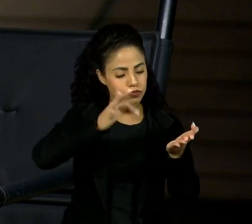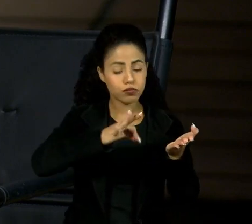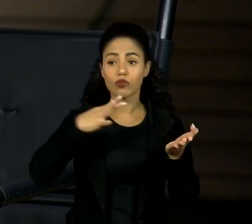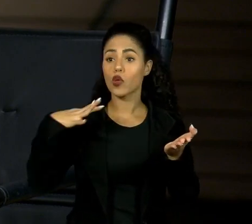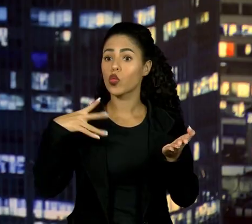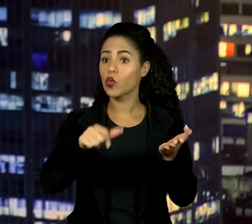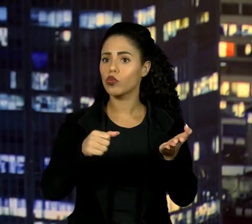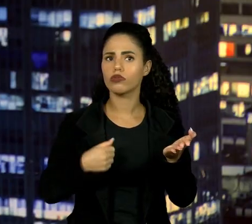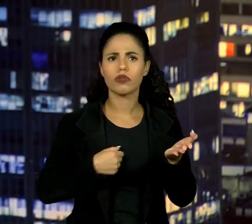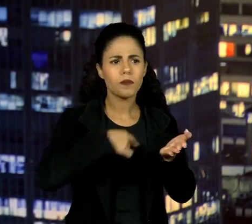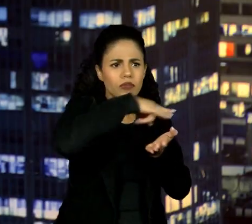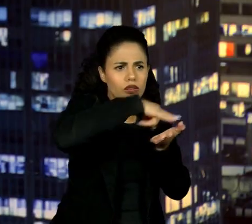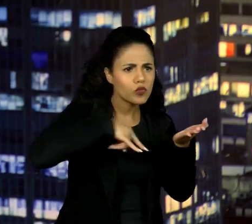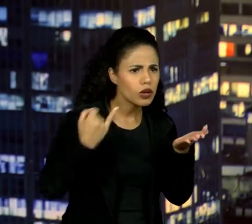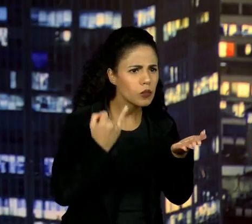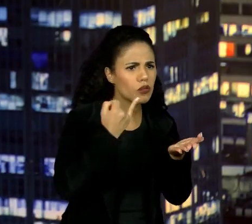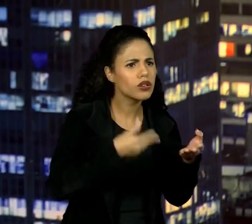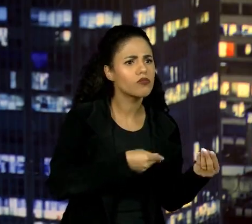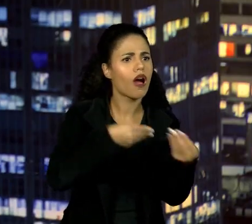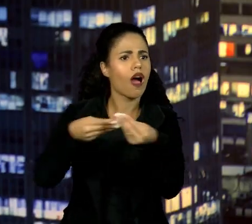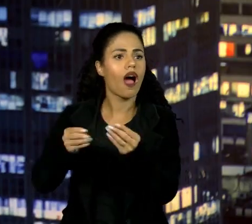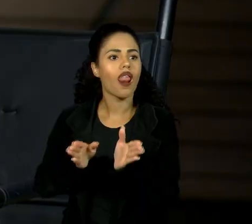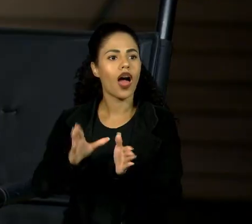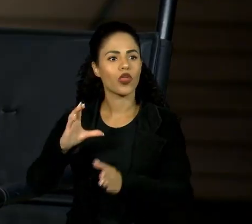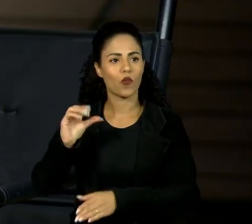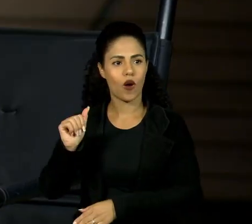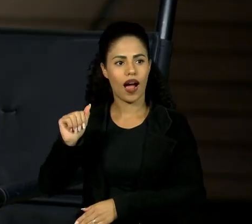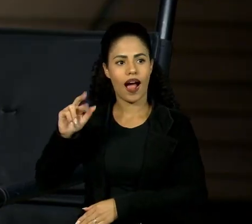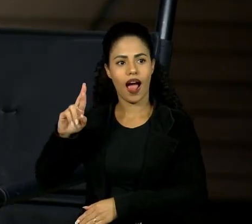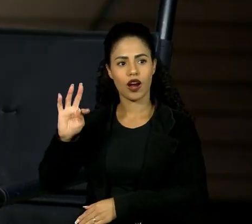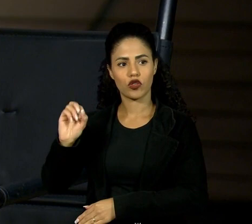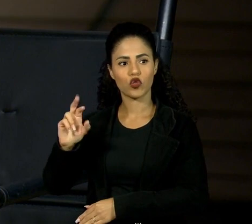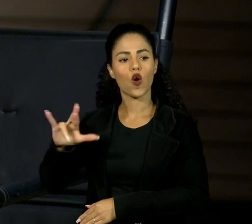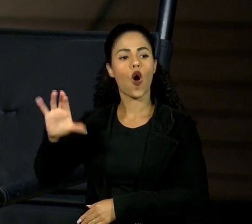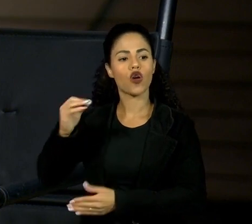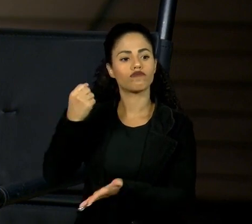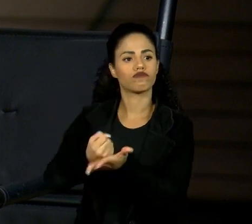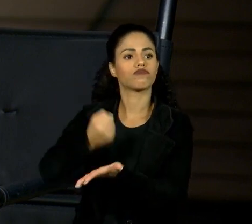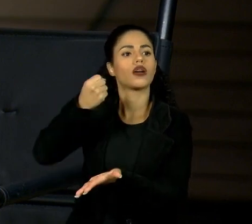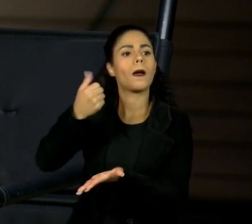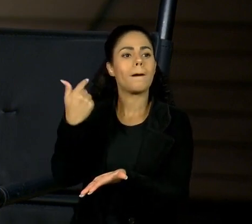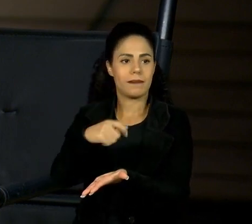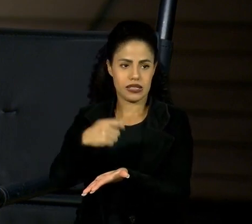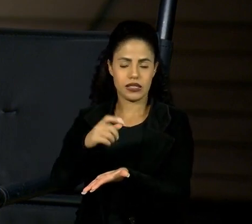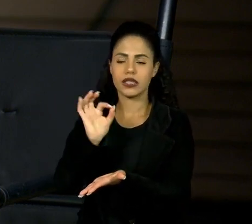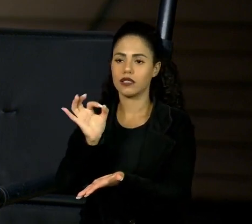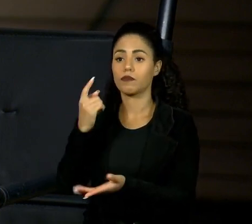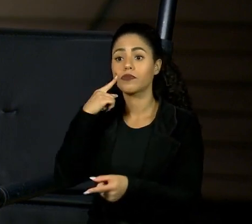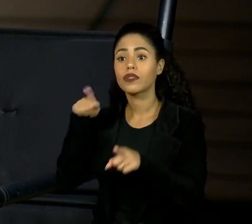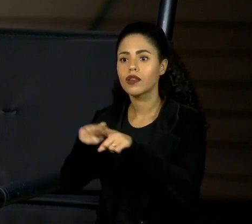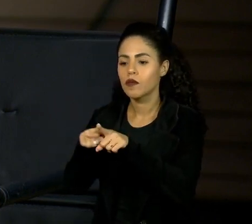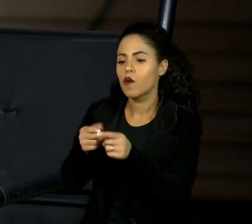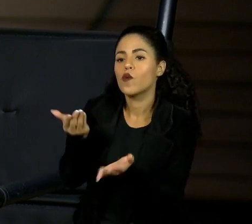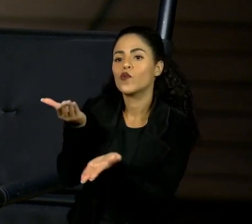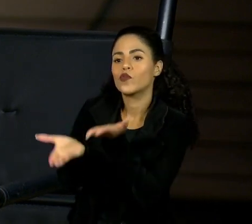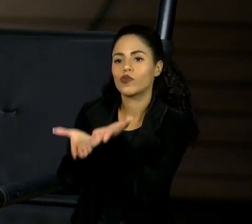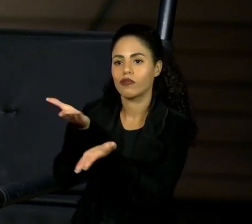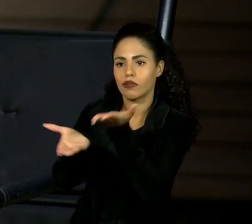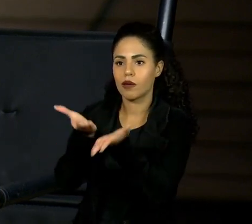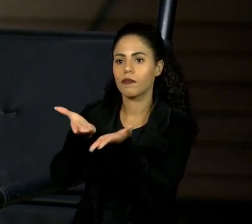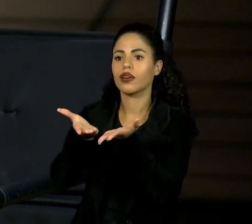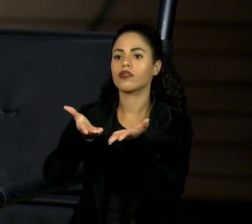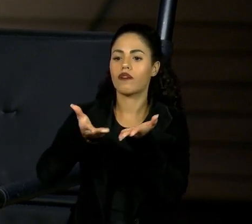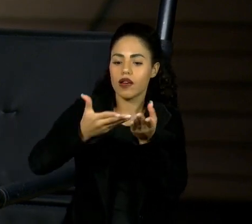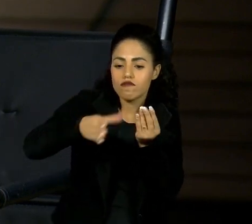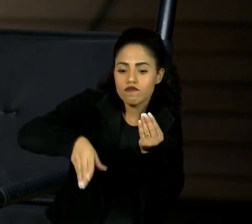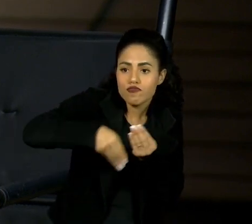ciência. papelada é importante para levar para o cartório, né? E depois de tudo isso assinado, a clínica faz um relatório do tratamento que vai ser anexado